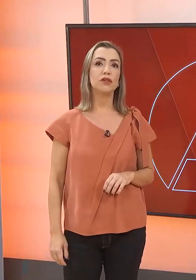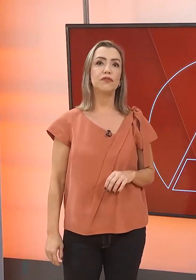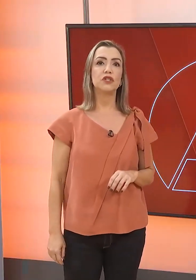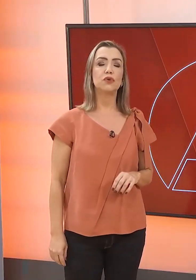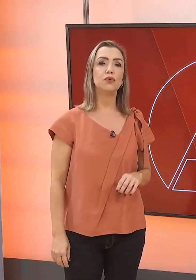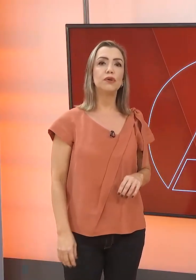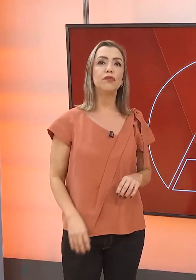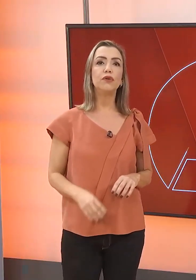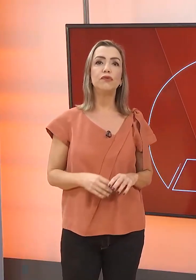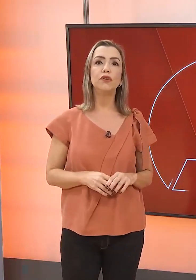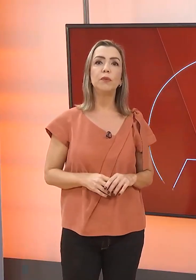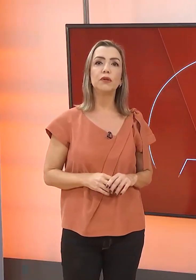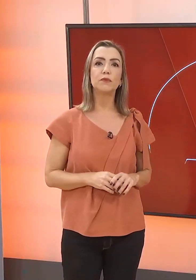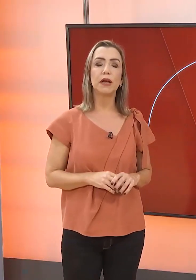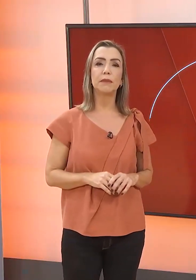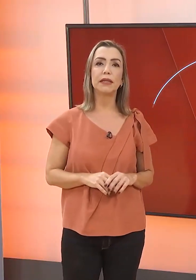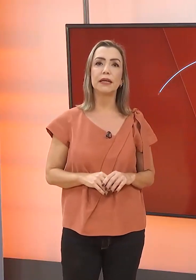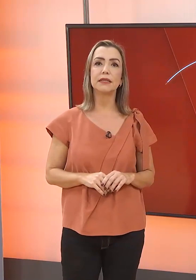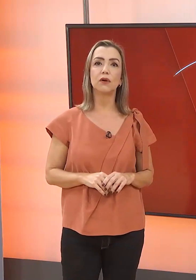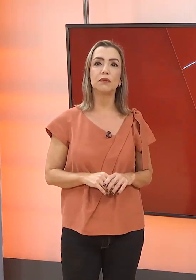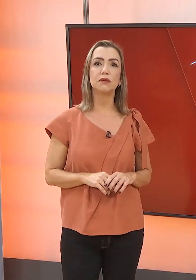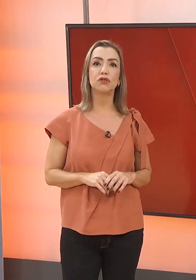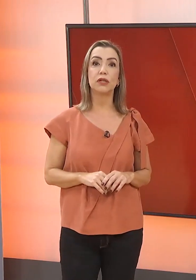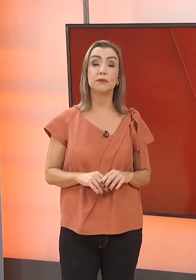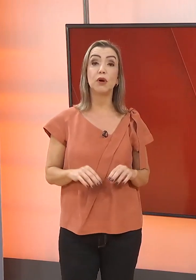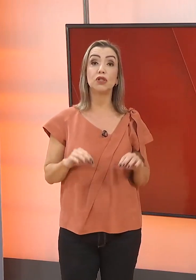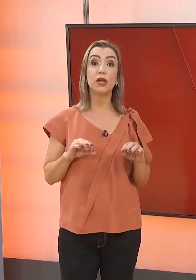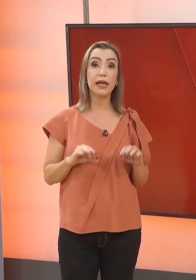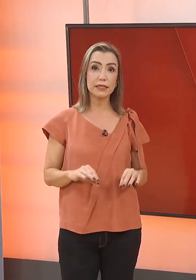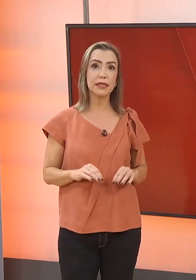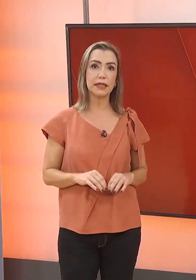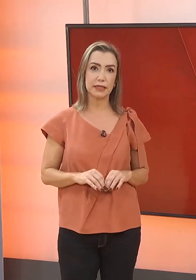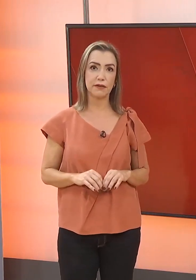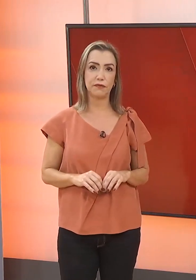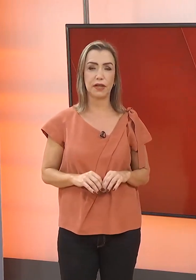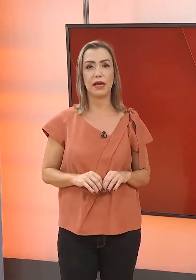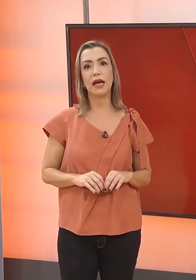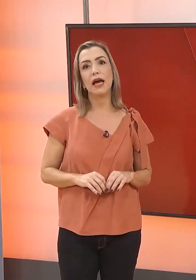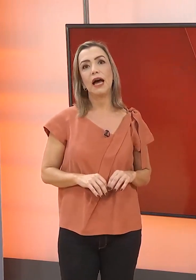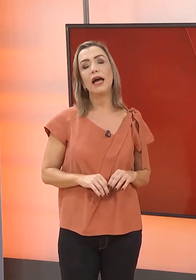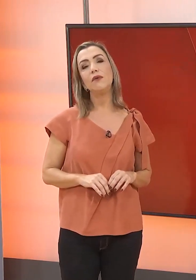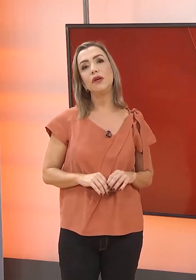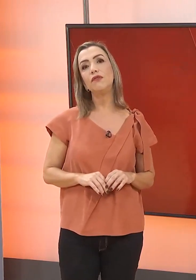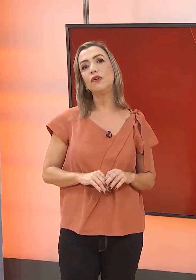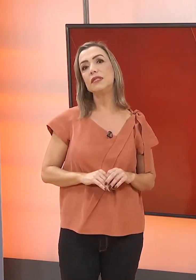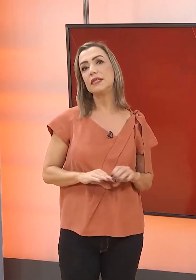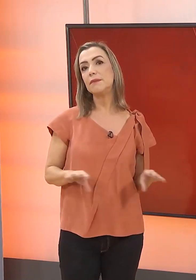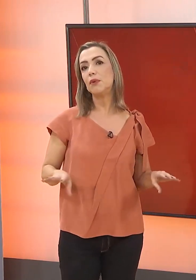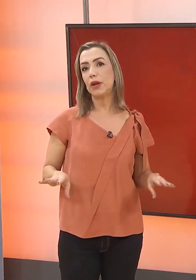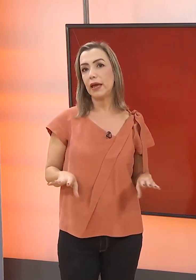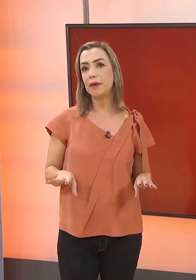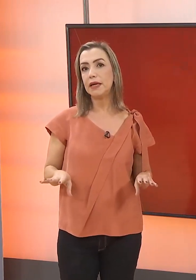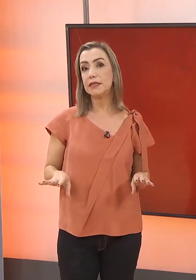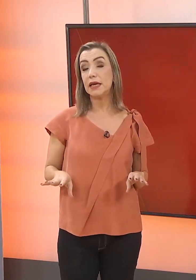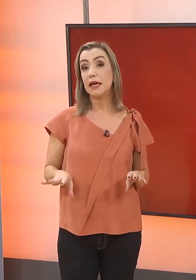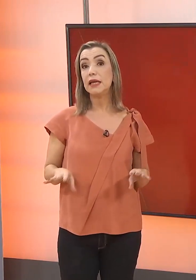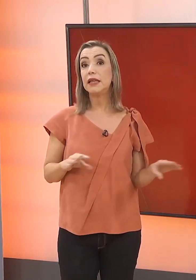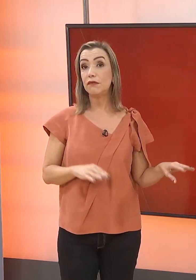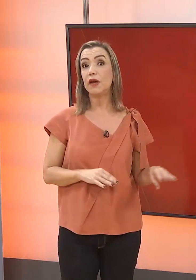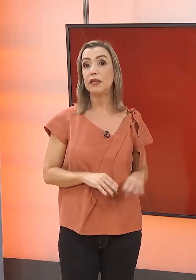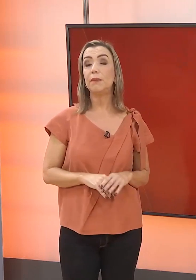secretário Estadual de infraestrutura foi ouvido pelos parlamentares da comissão de transporte nesta terça-feira A reunião foi sem